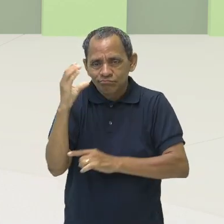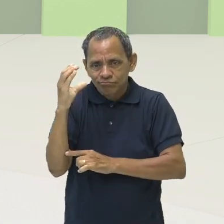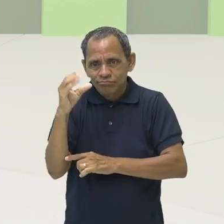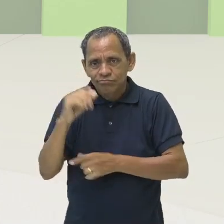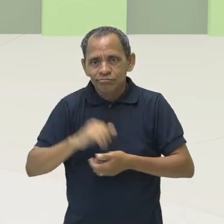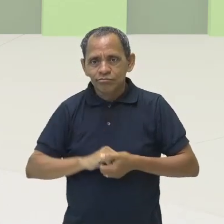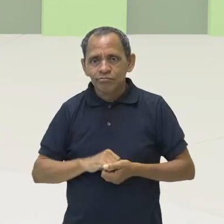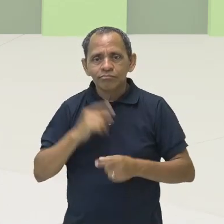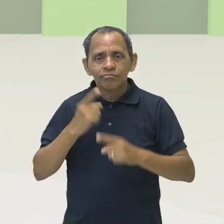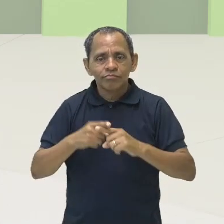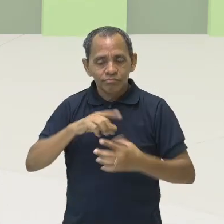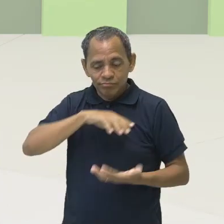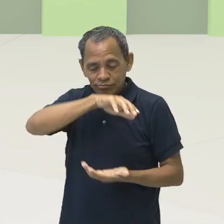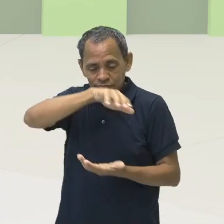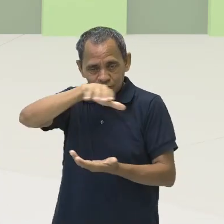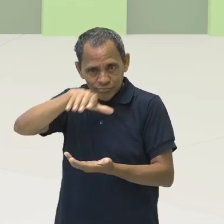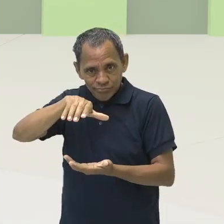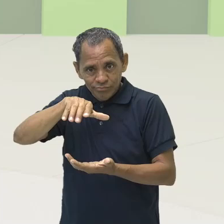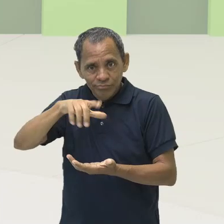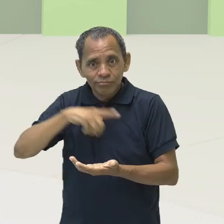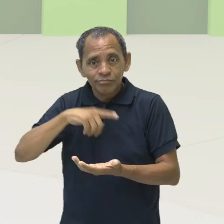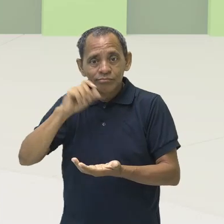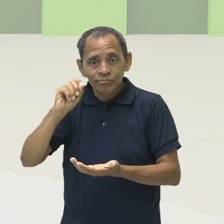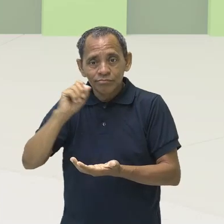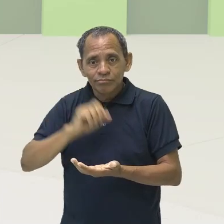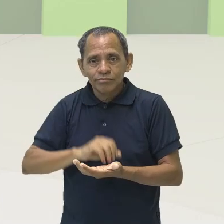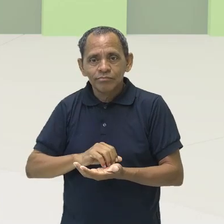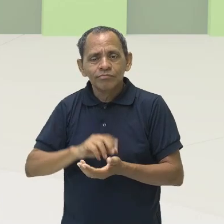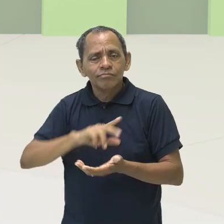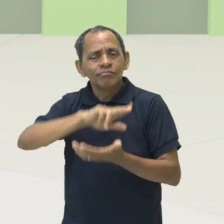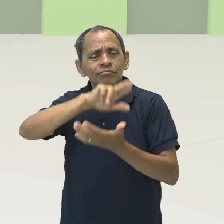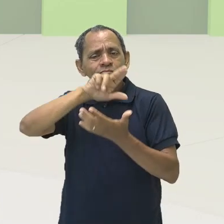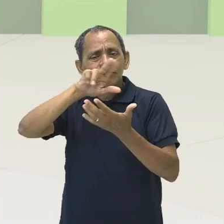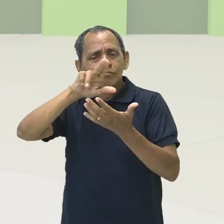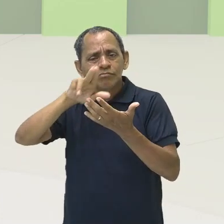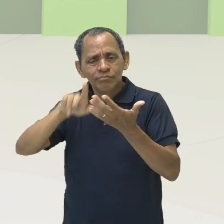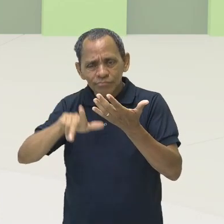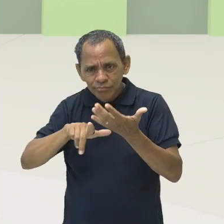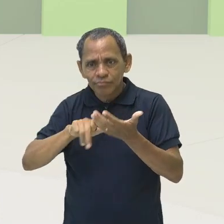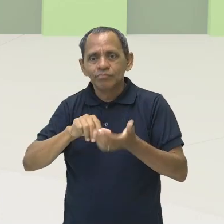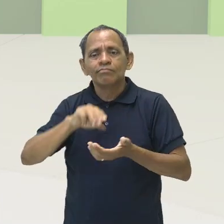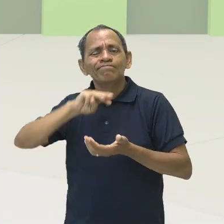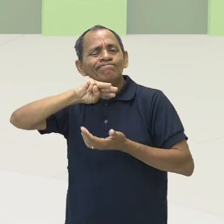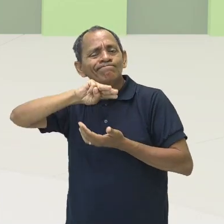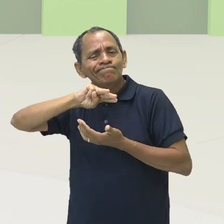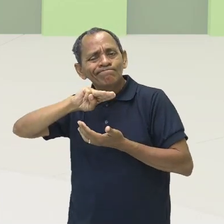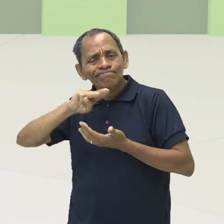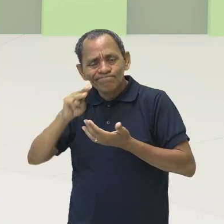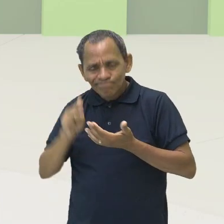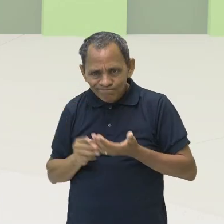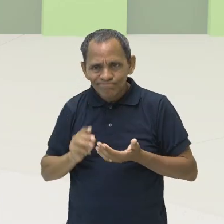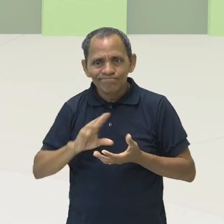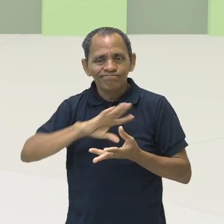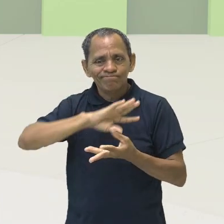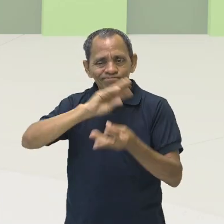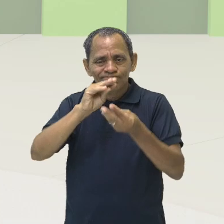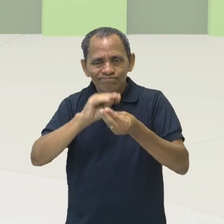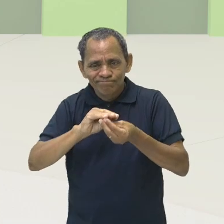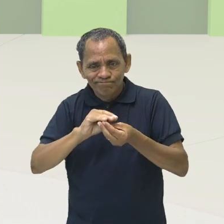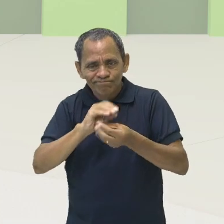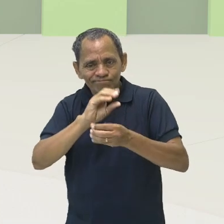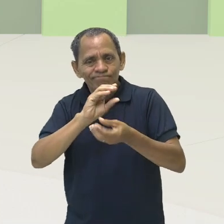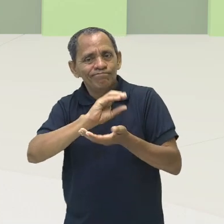no nosso planeta nós temos uma infinidade, nós temos milhares de compostos orgânicos. Por